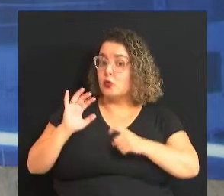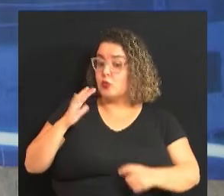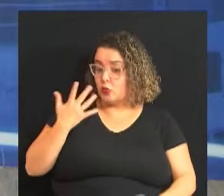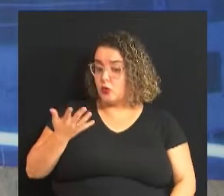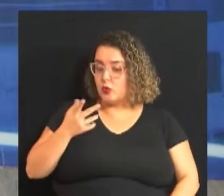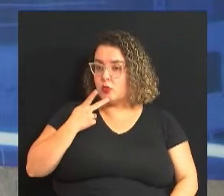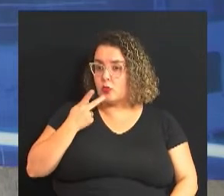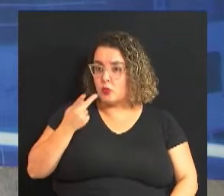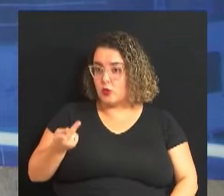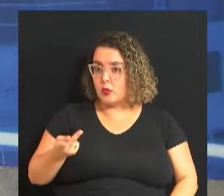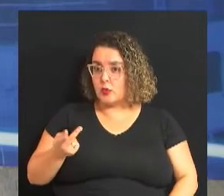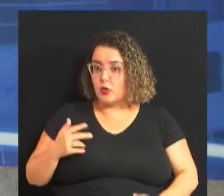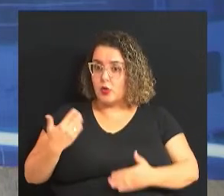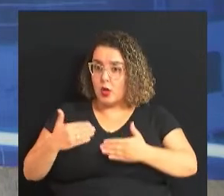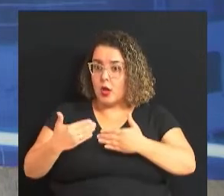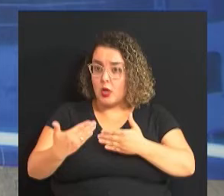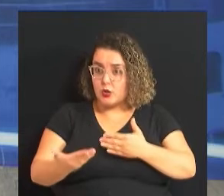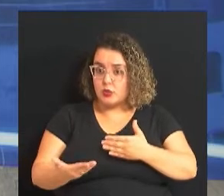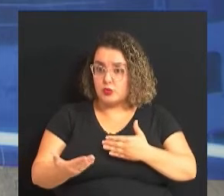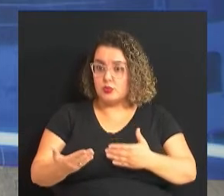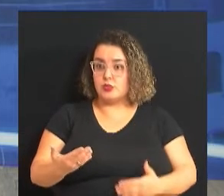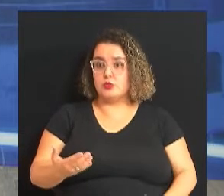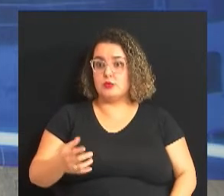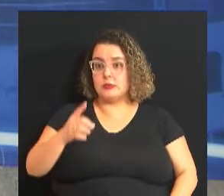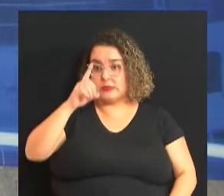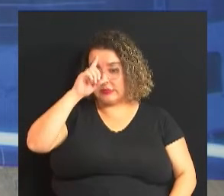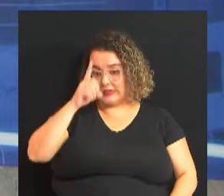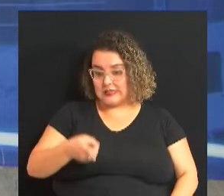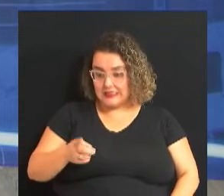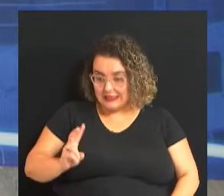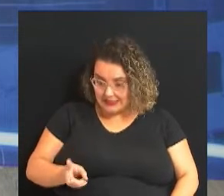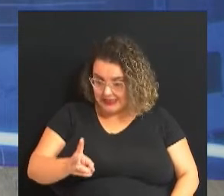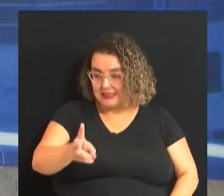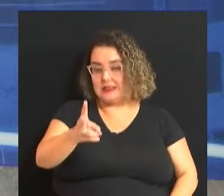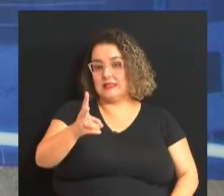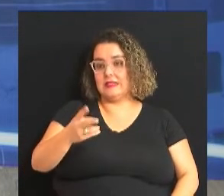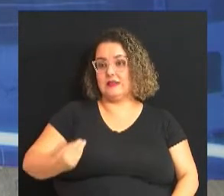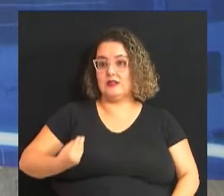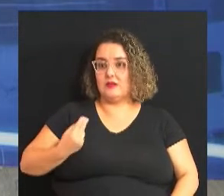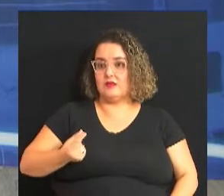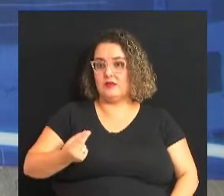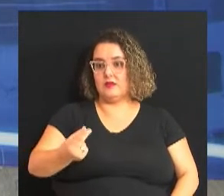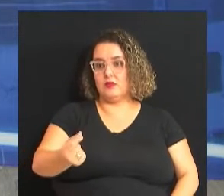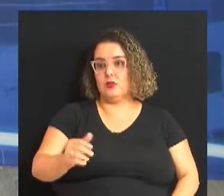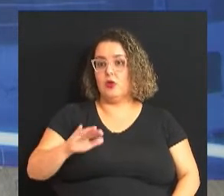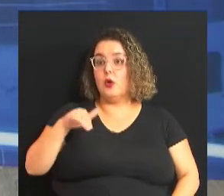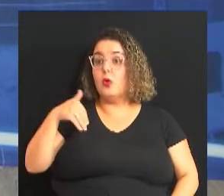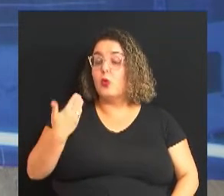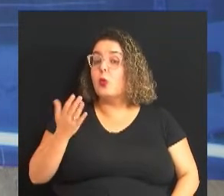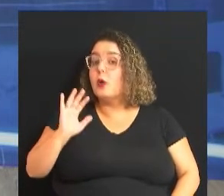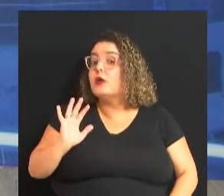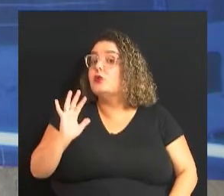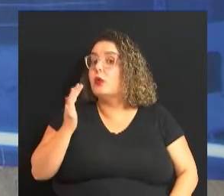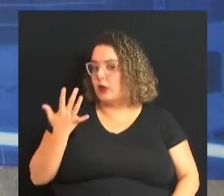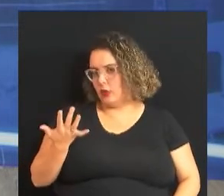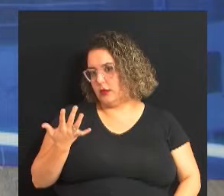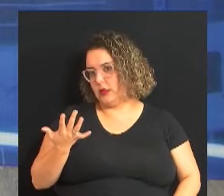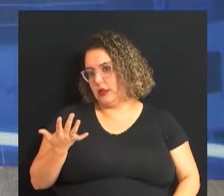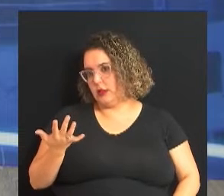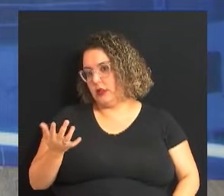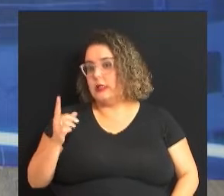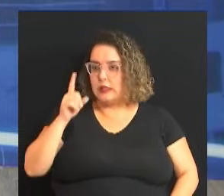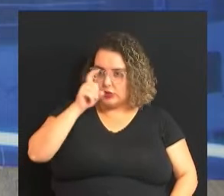esse procedimento aí ser de forma definitiva para a vida toda. Quando isso acontece? Apesar de ser